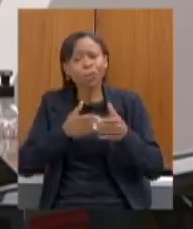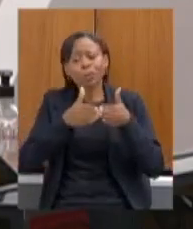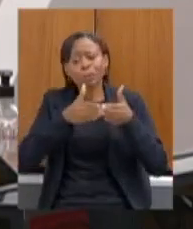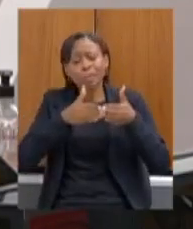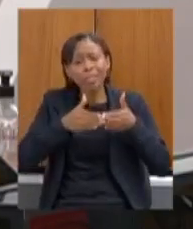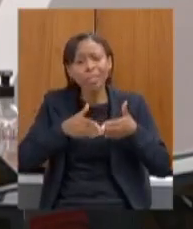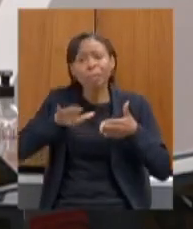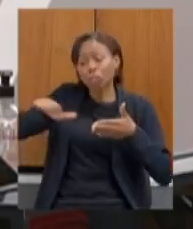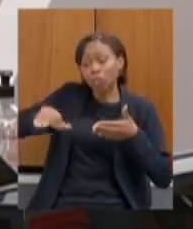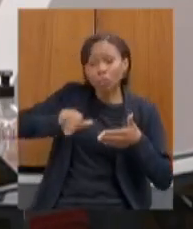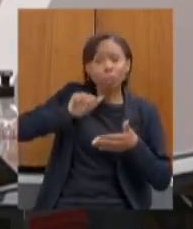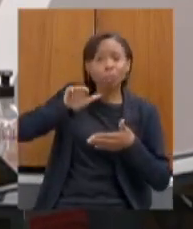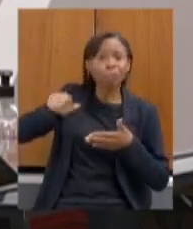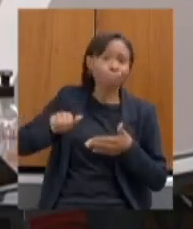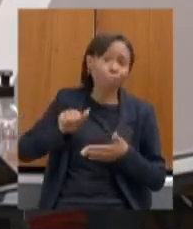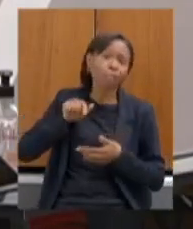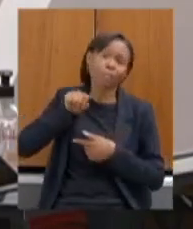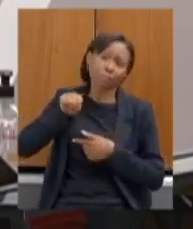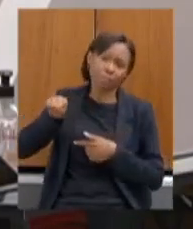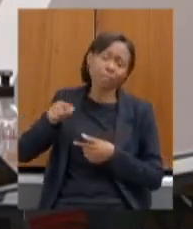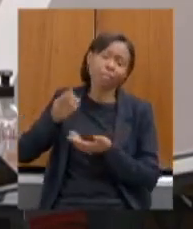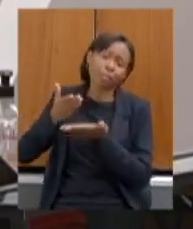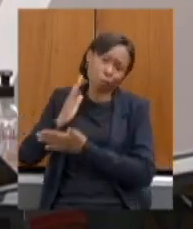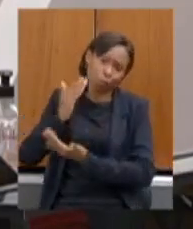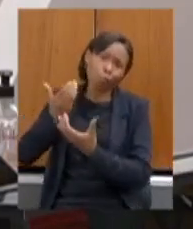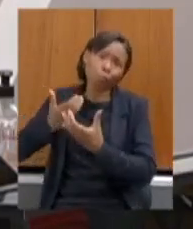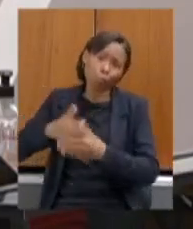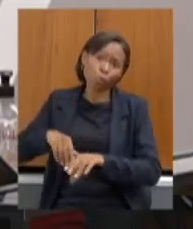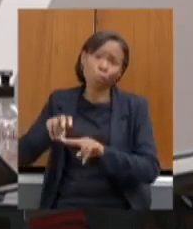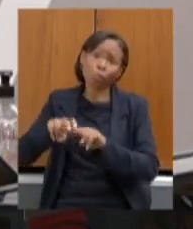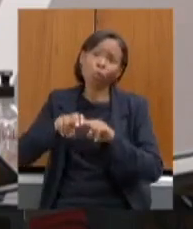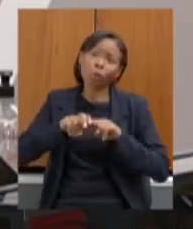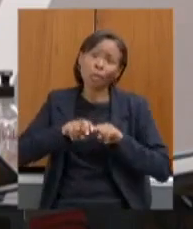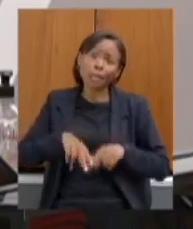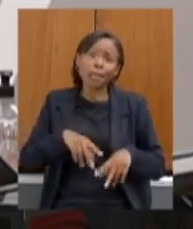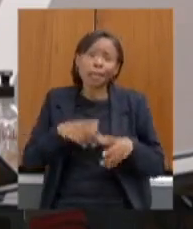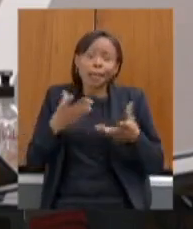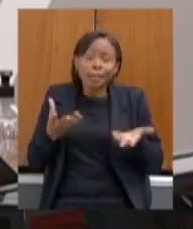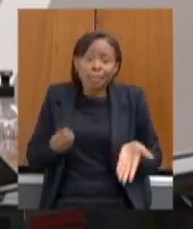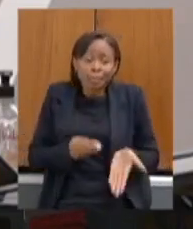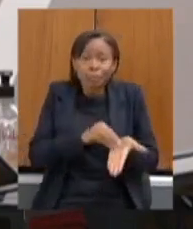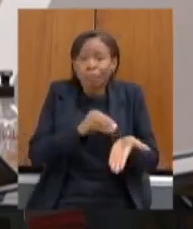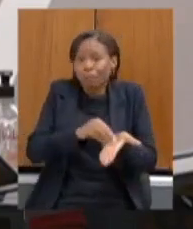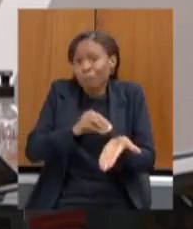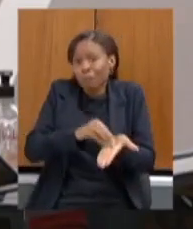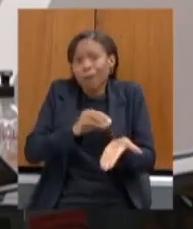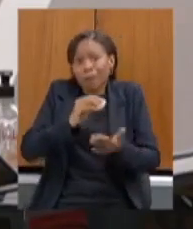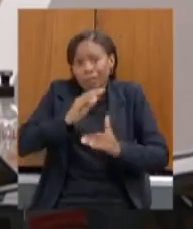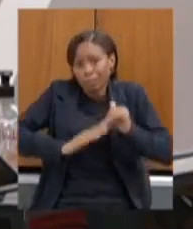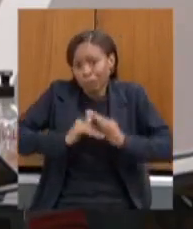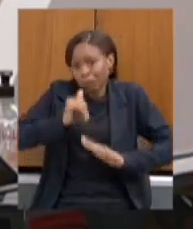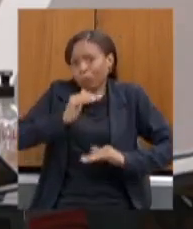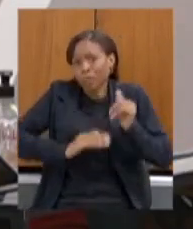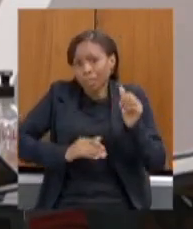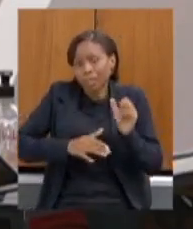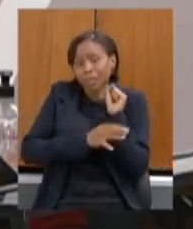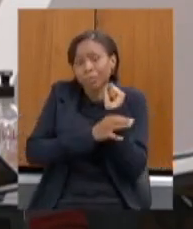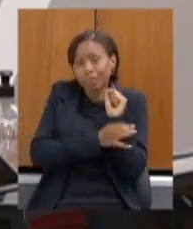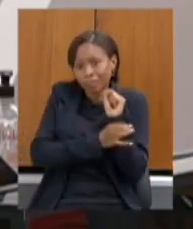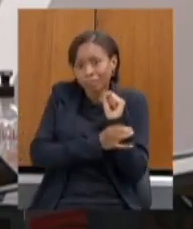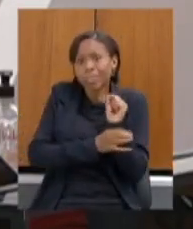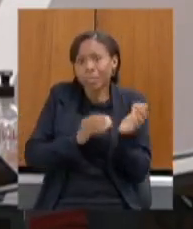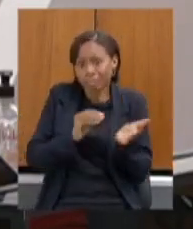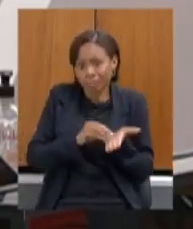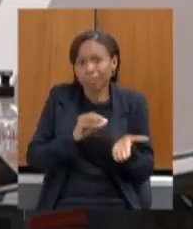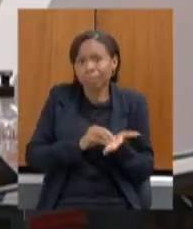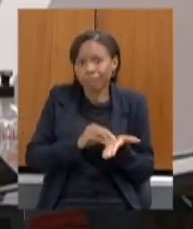do déficit da segurança pública de Minas, não só por causa dos excedentes, igual eu sempre falo com V. Exª do déficit de segurança.